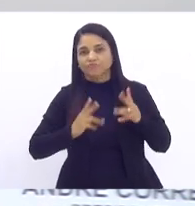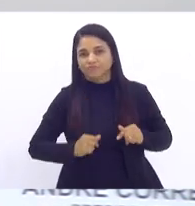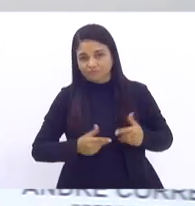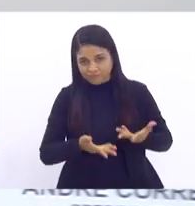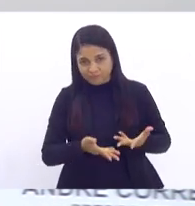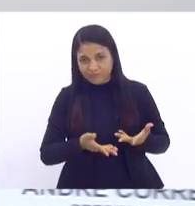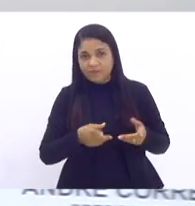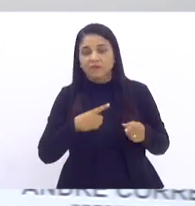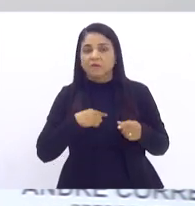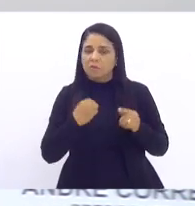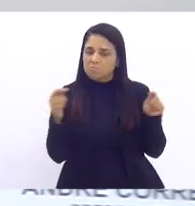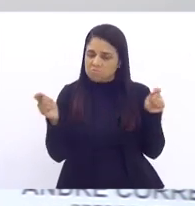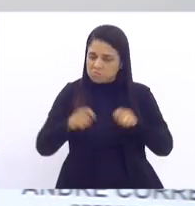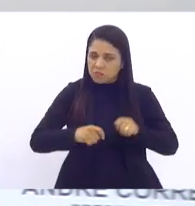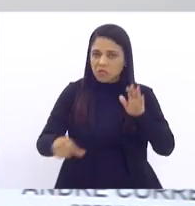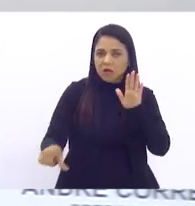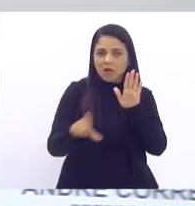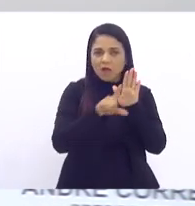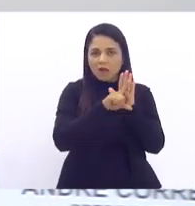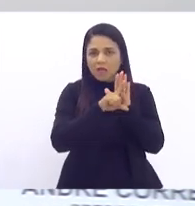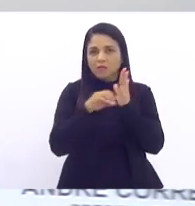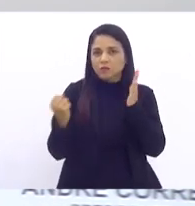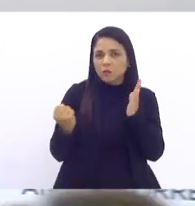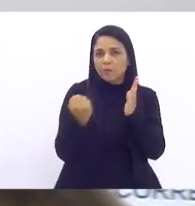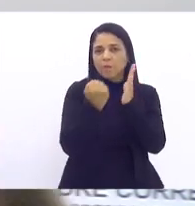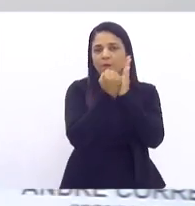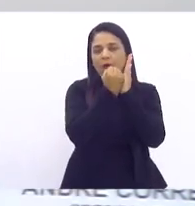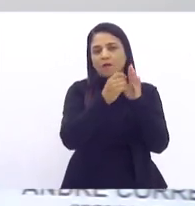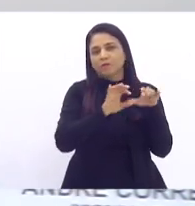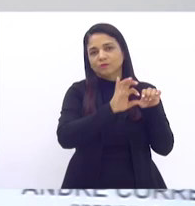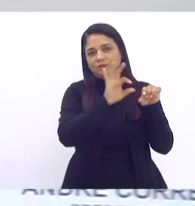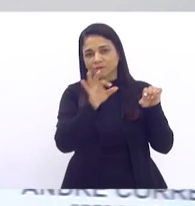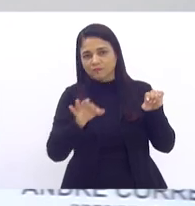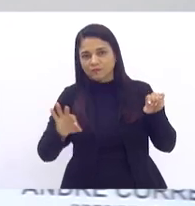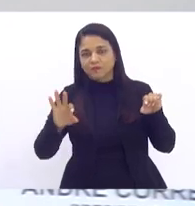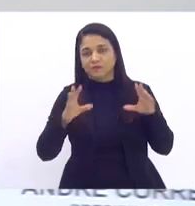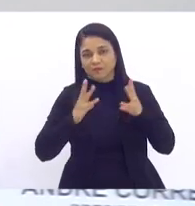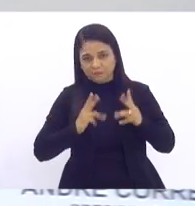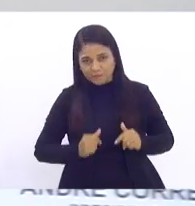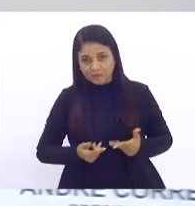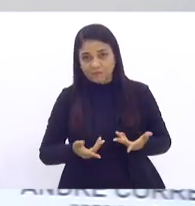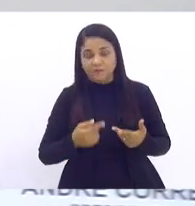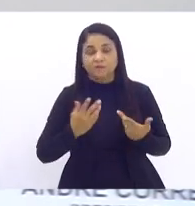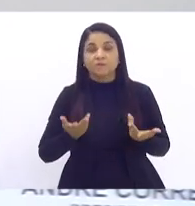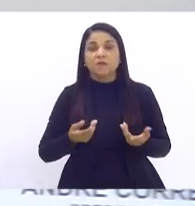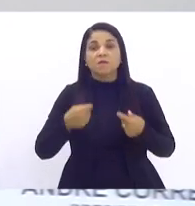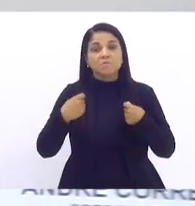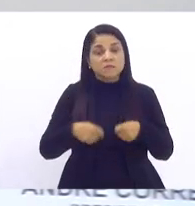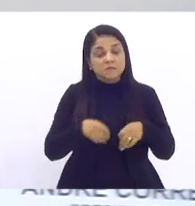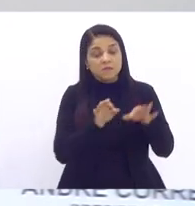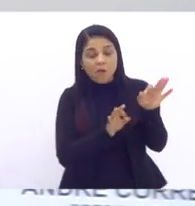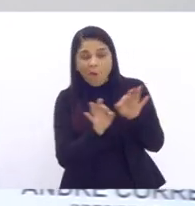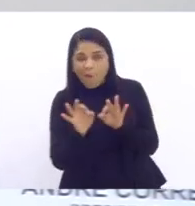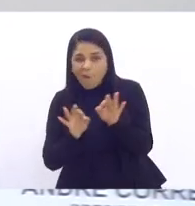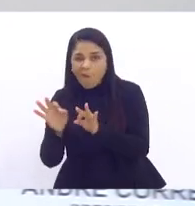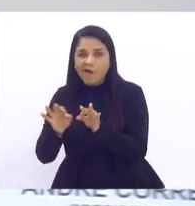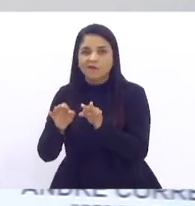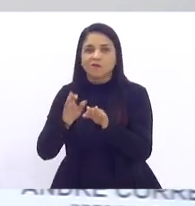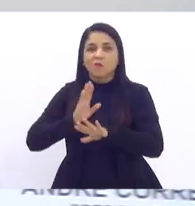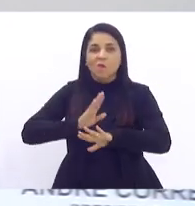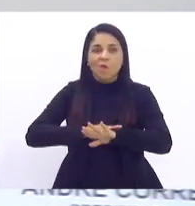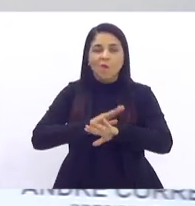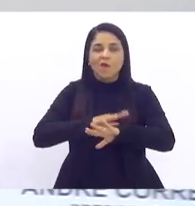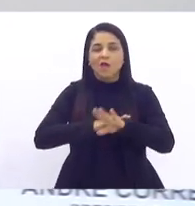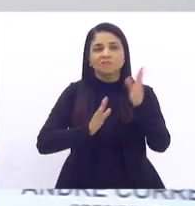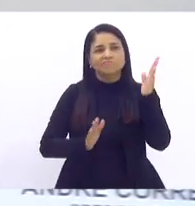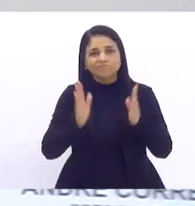superado com a nova lei do Marco legal do saneamento Então eu acho que a gente precisa arrumar essas coisas e o momento é oportuno para